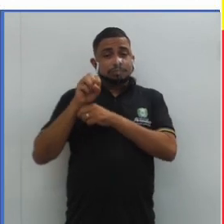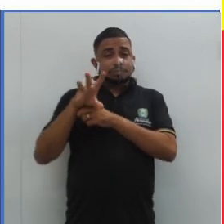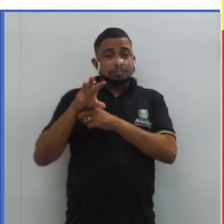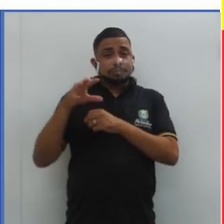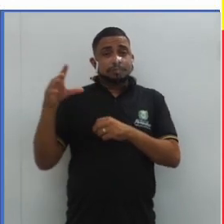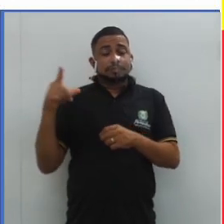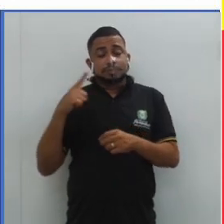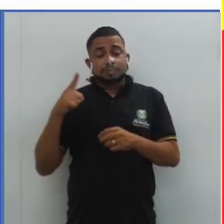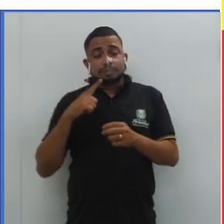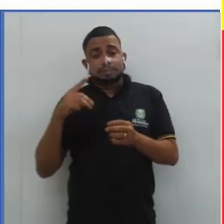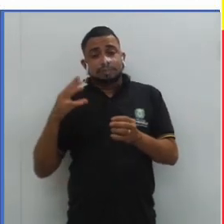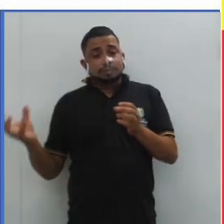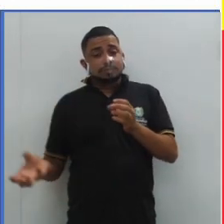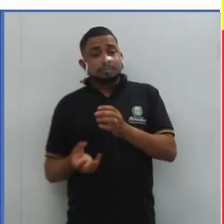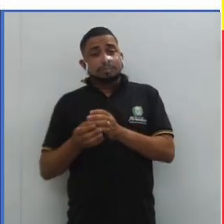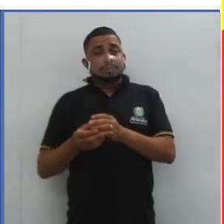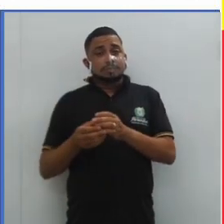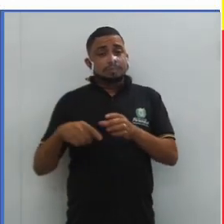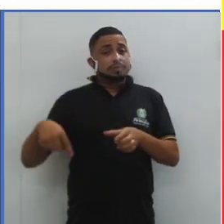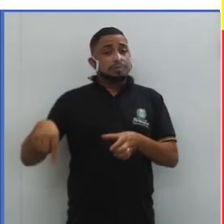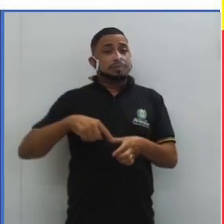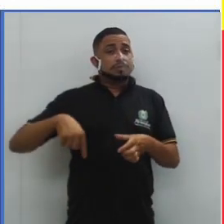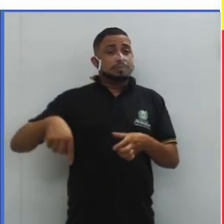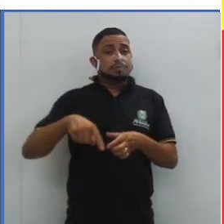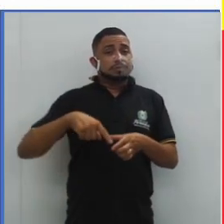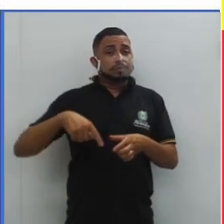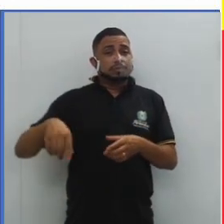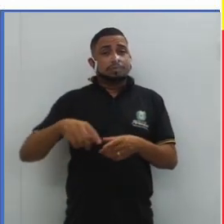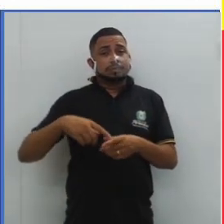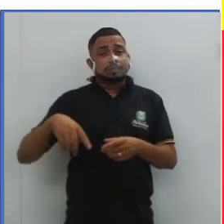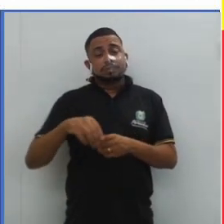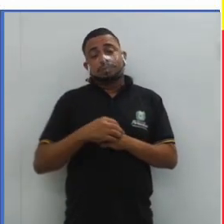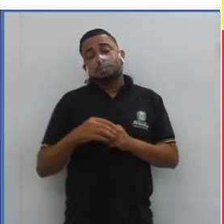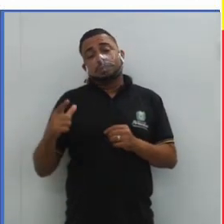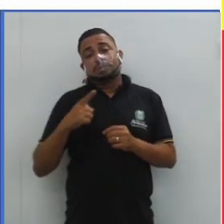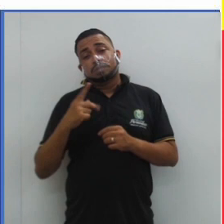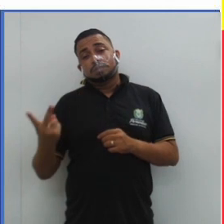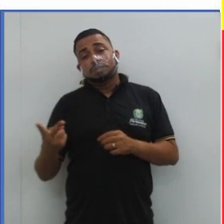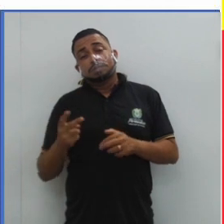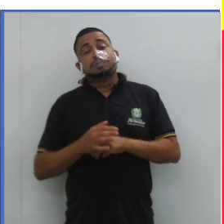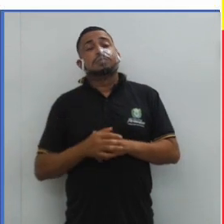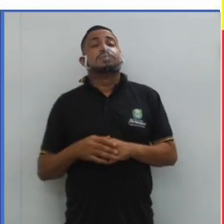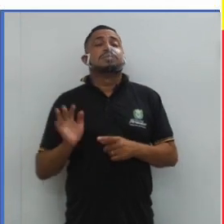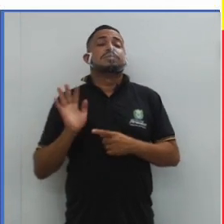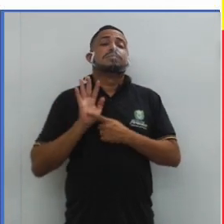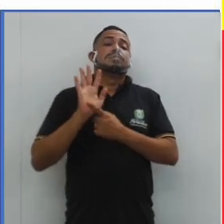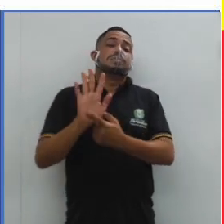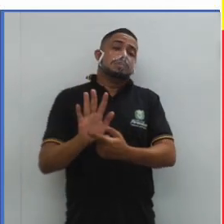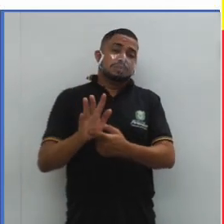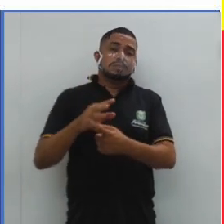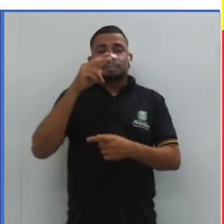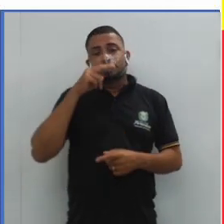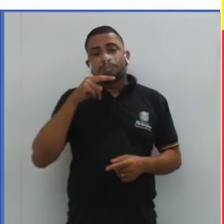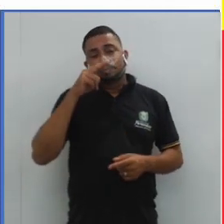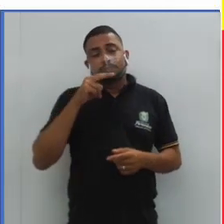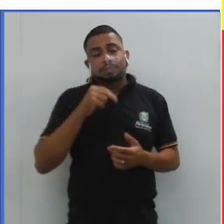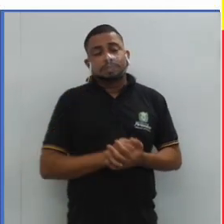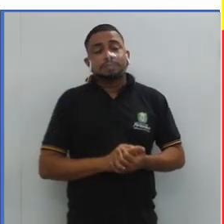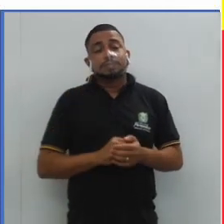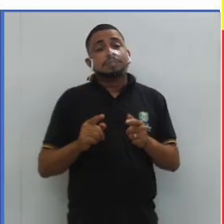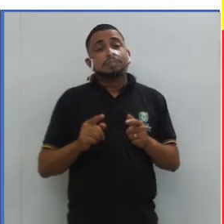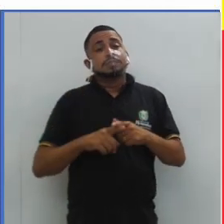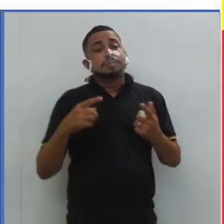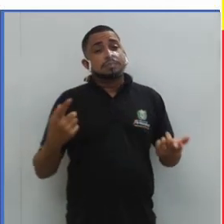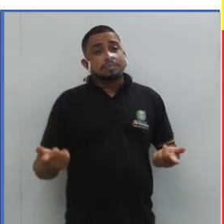cinematográfico que tinha acoplado, né, um toca-discos. Dessa forma, o filme e o disco com registro de som eram apresentados ao